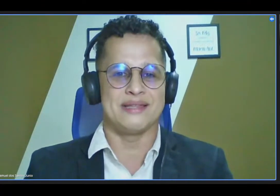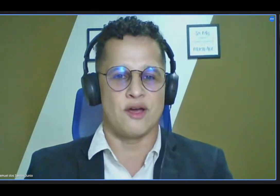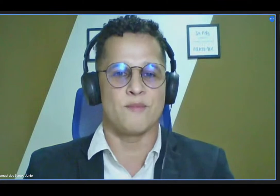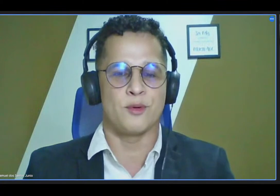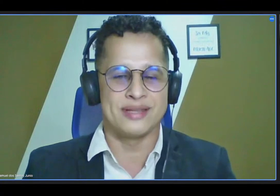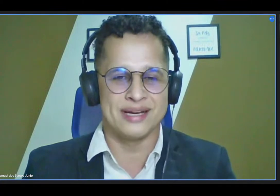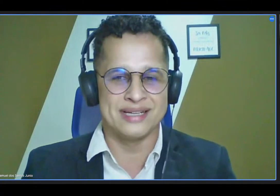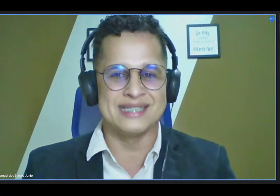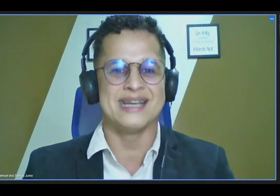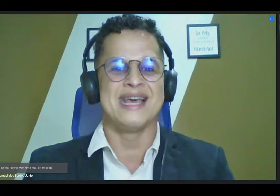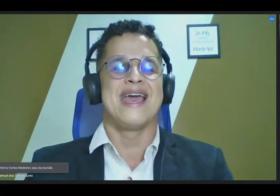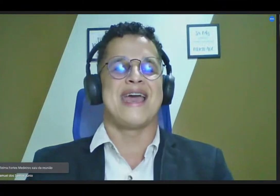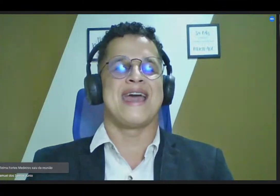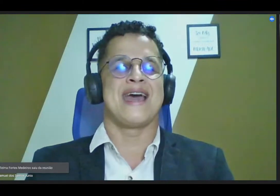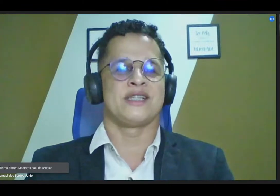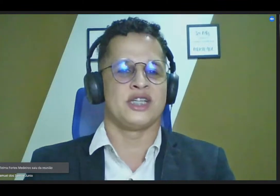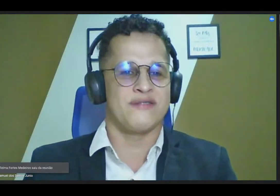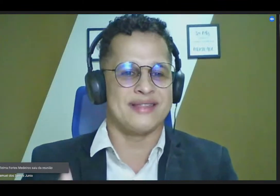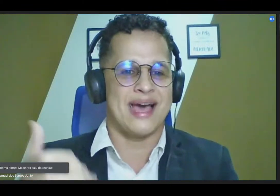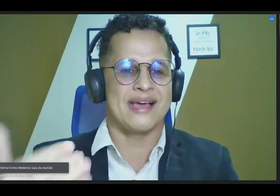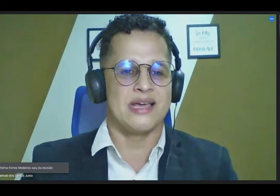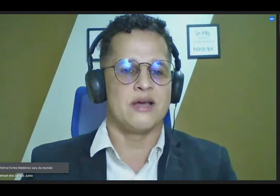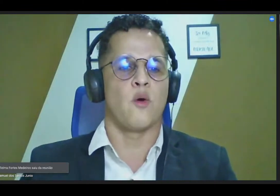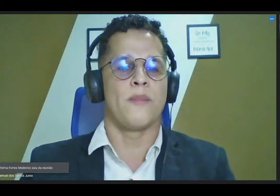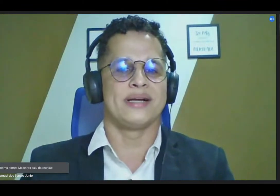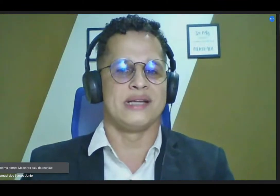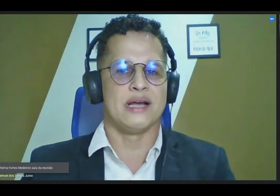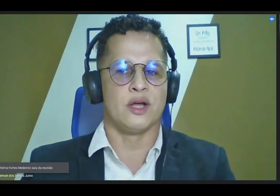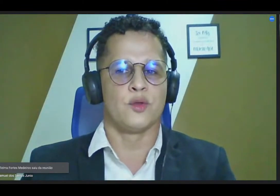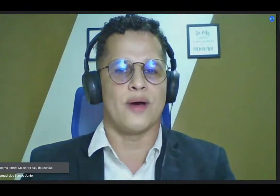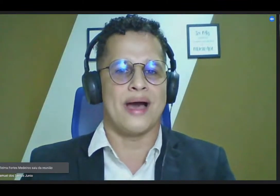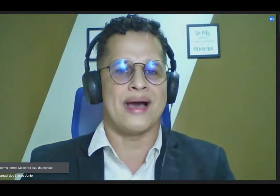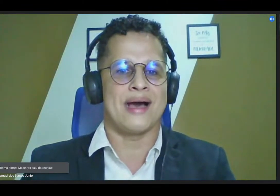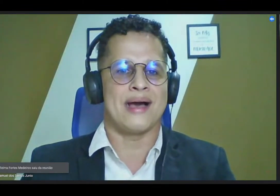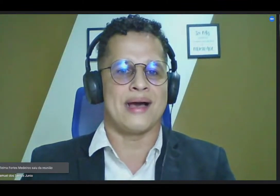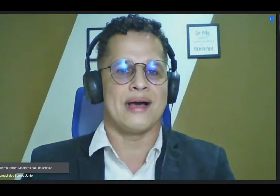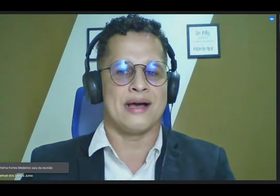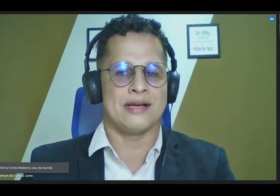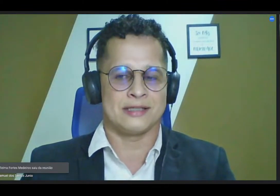submeter. Então, é importante, a gente vai estar aqui compartilhando